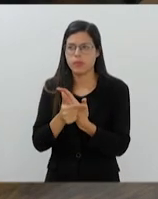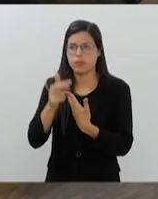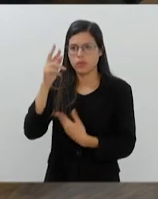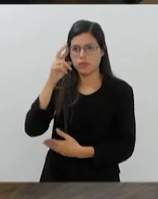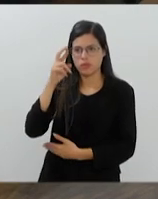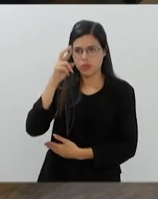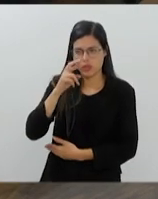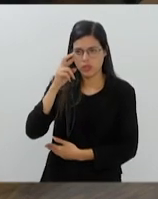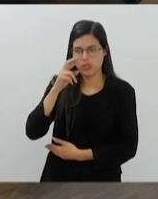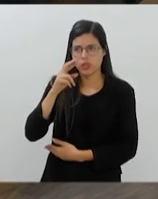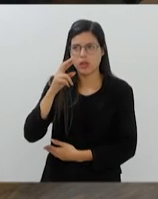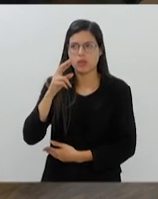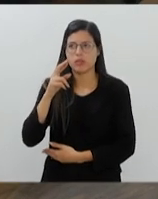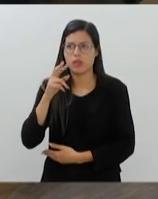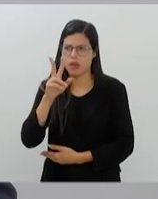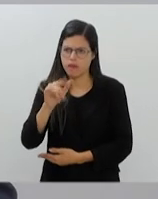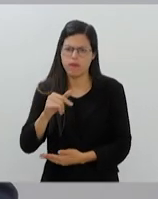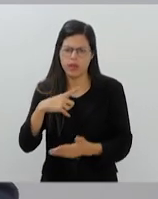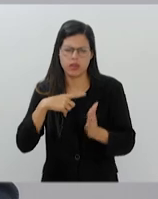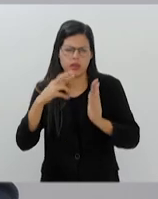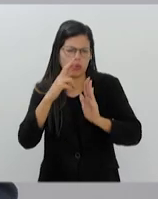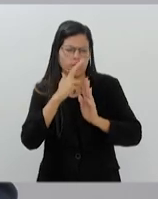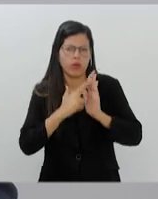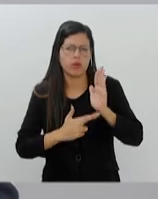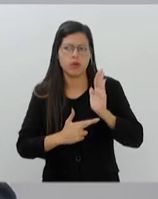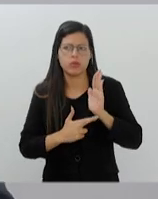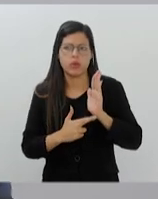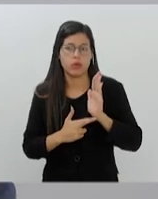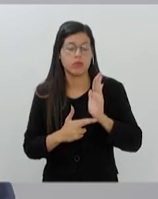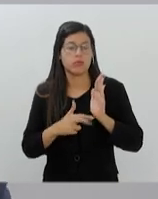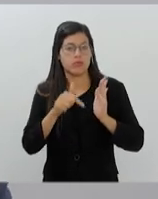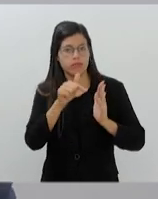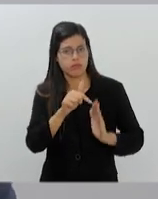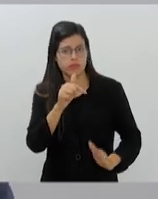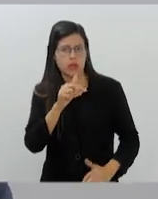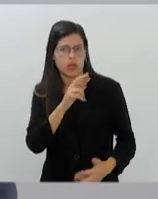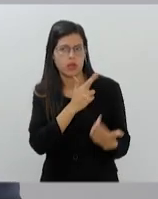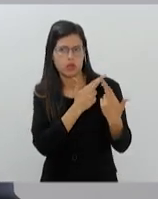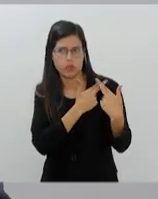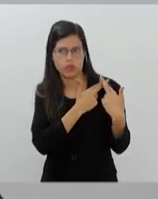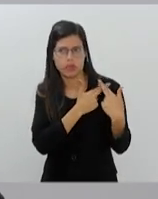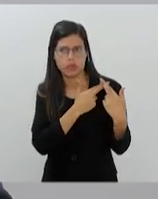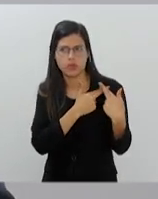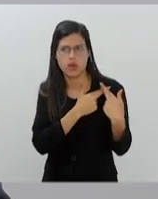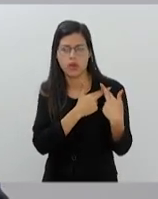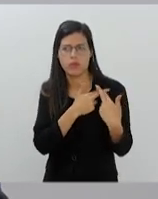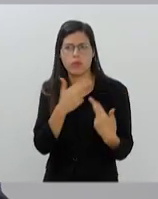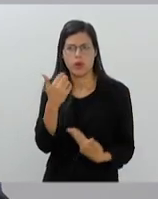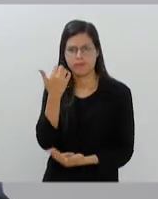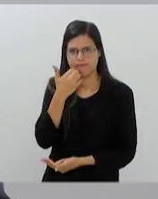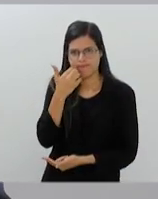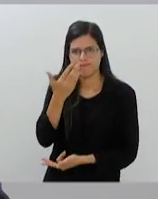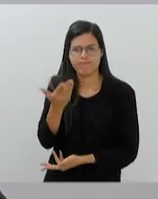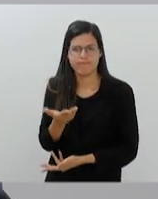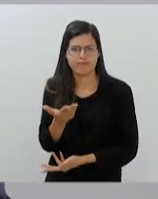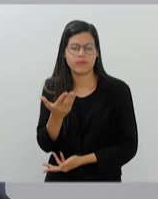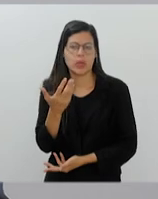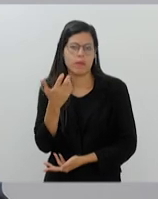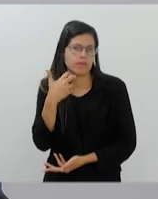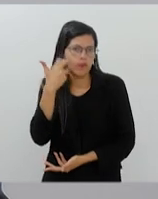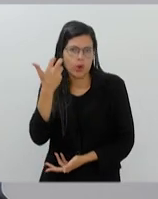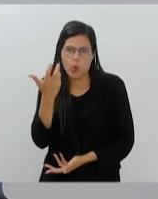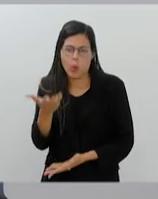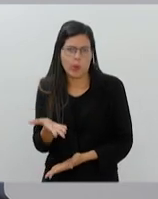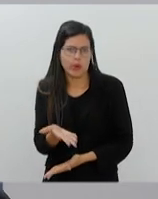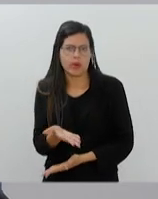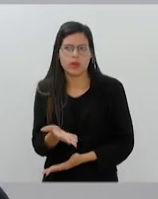senhora e vai constar isso no meu relatório que a senhora como responsável por essa pouca vergonha de gasto de dinheiro público aqui a senhora não merece